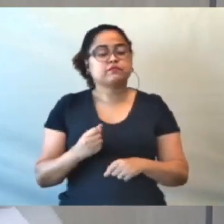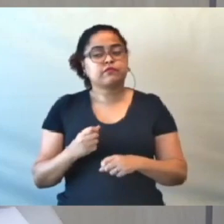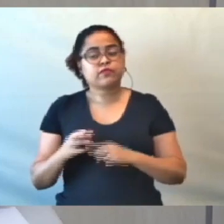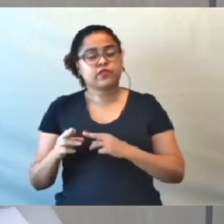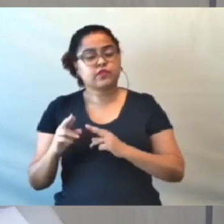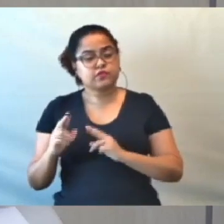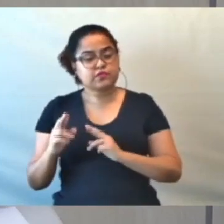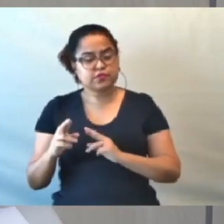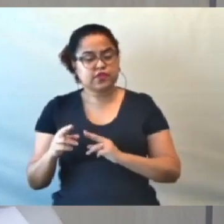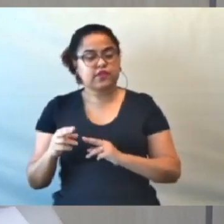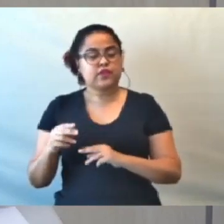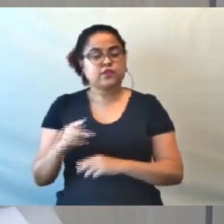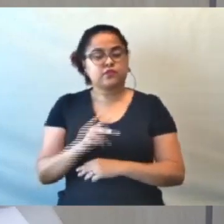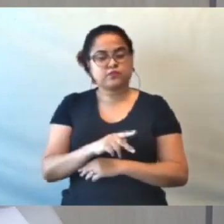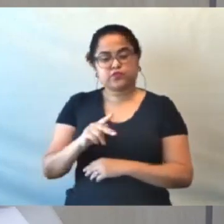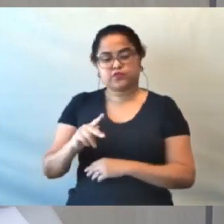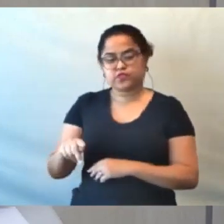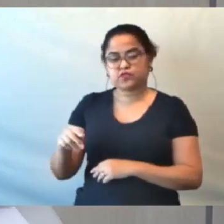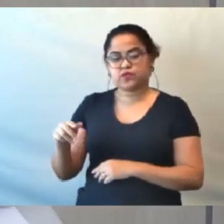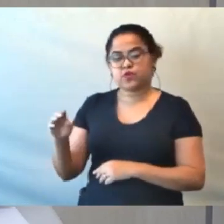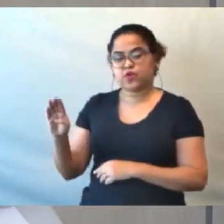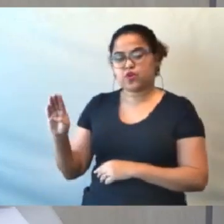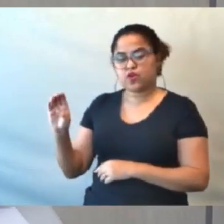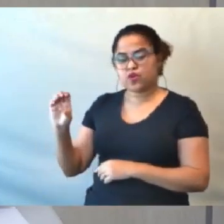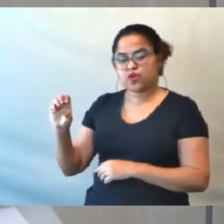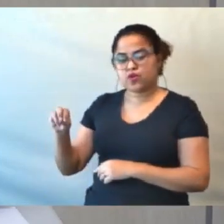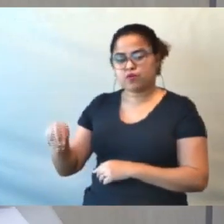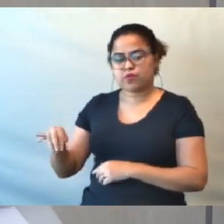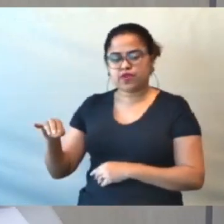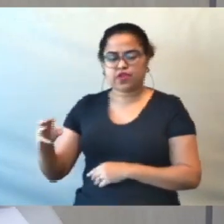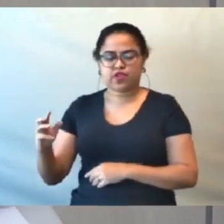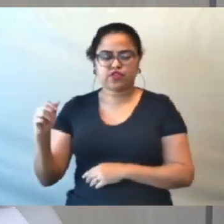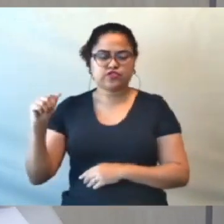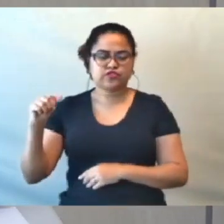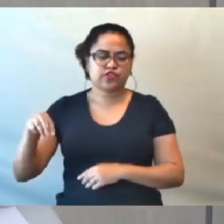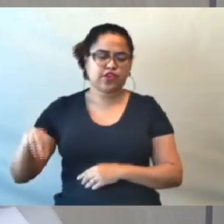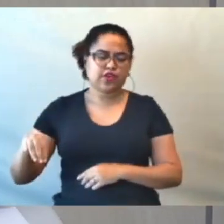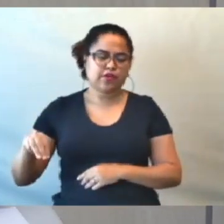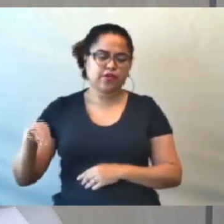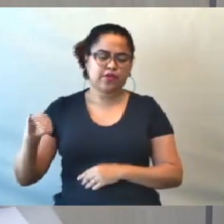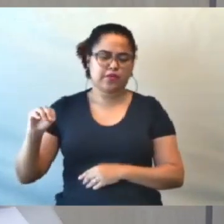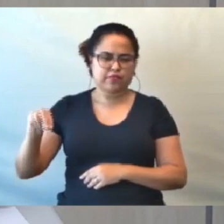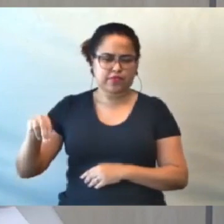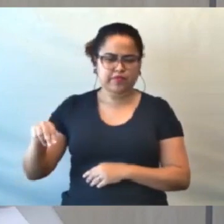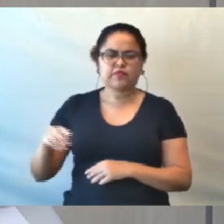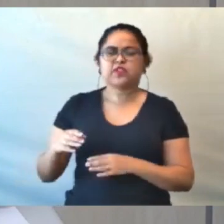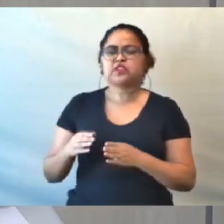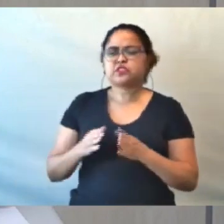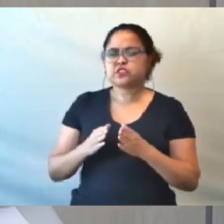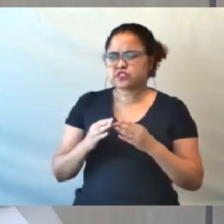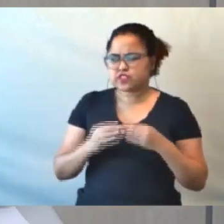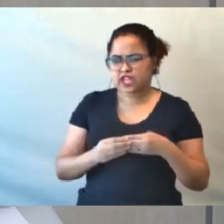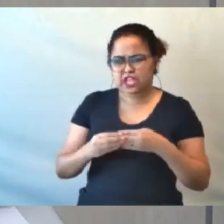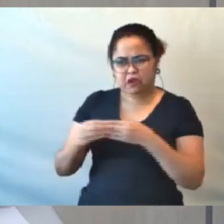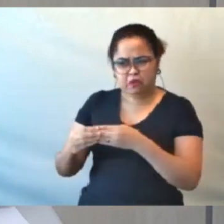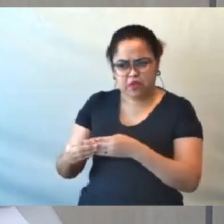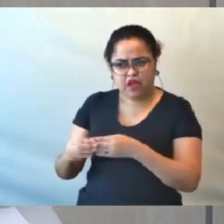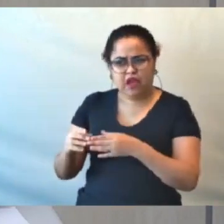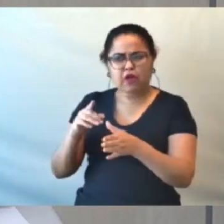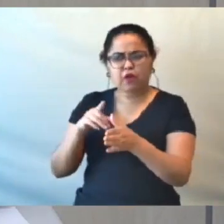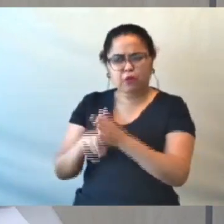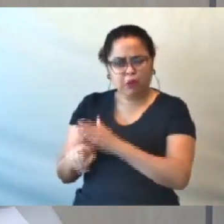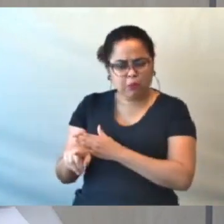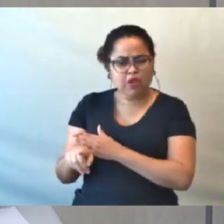deva respondê-las, mas se o senhor quiser fazer algum redirecionamento, professor, fique à vontade, professor Nilo também fique à vontade